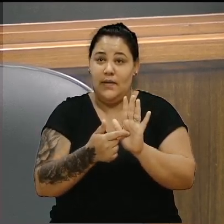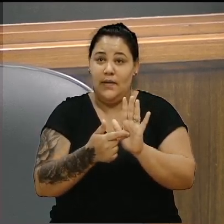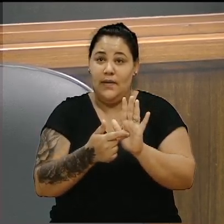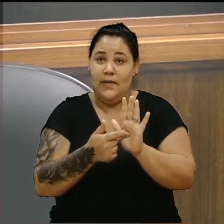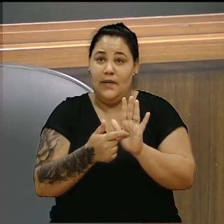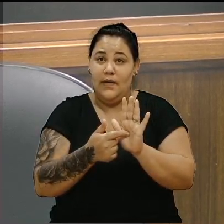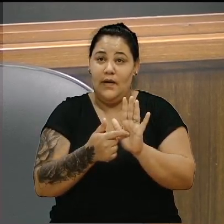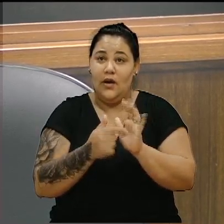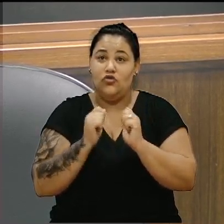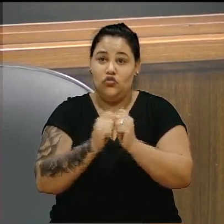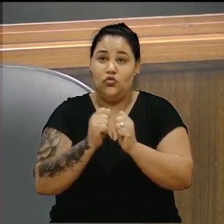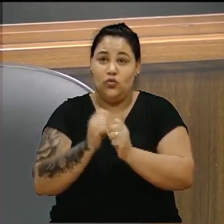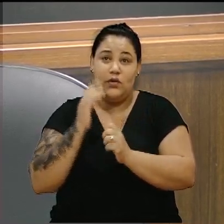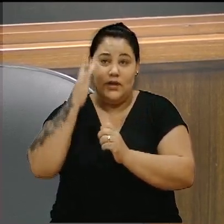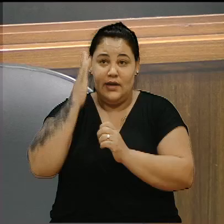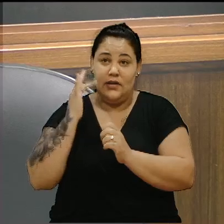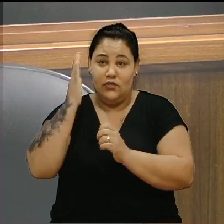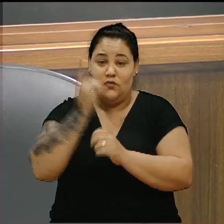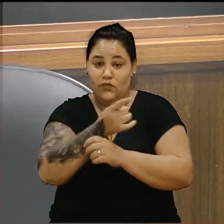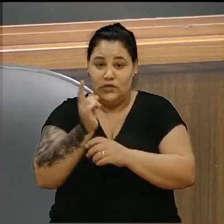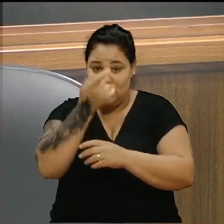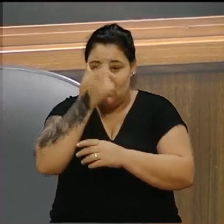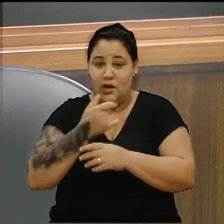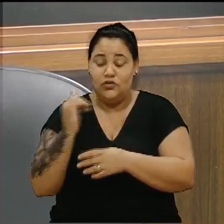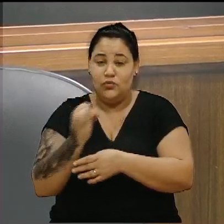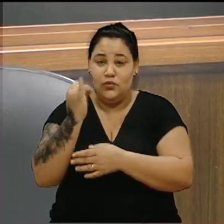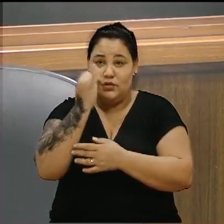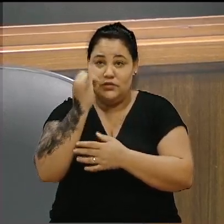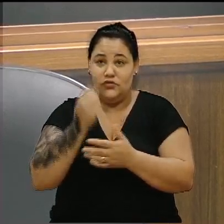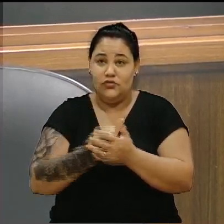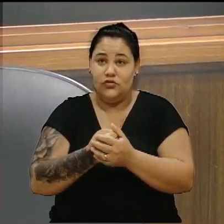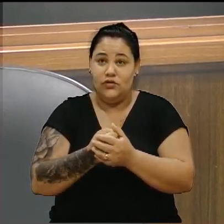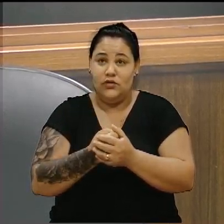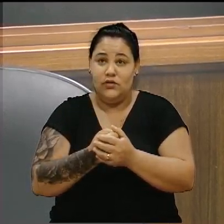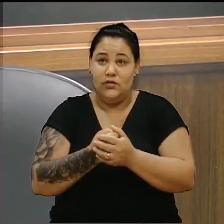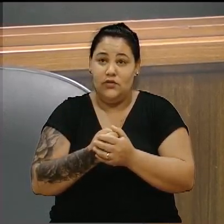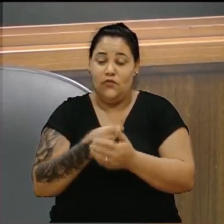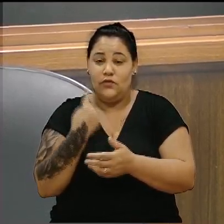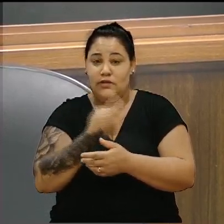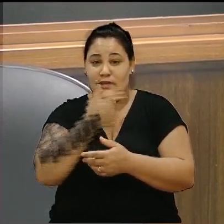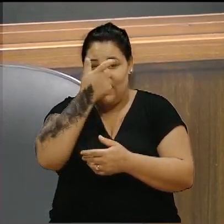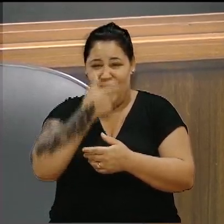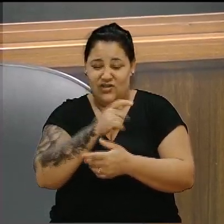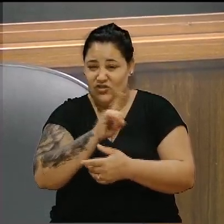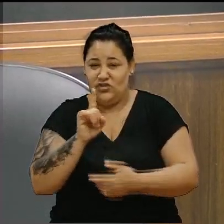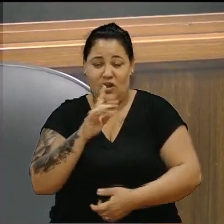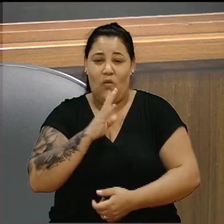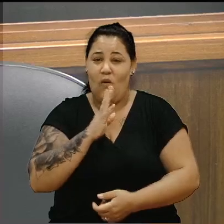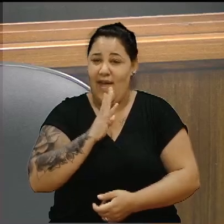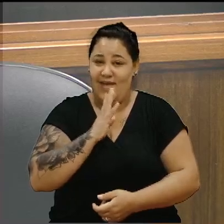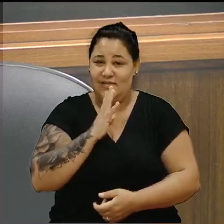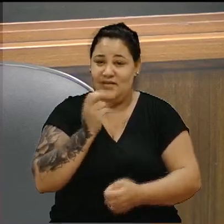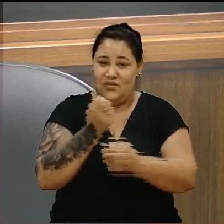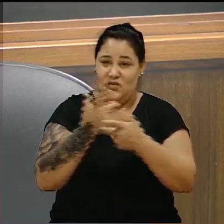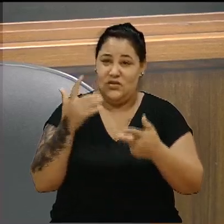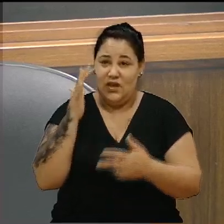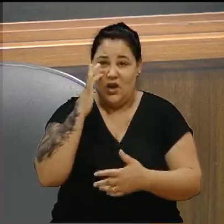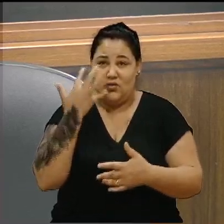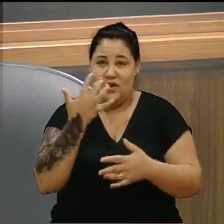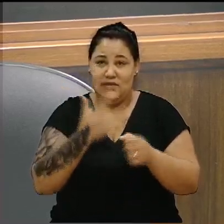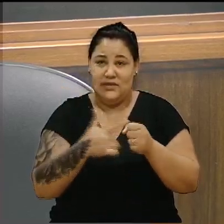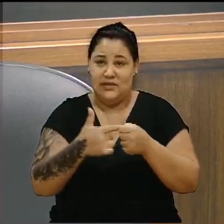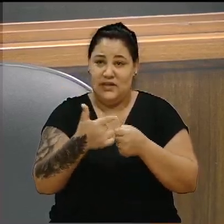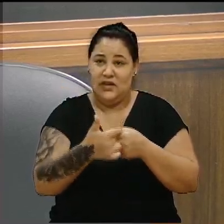vereadora Daiane, essa pauta. Vocês não acham importante? Vocês acham que a gente tem desconhecimento das causas da